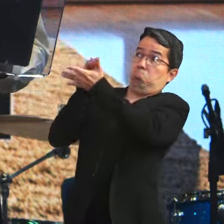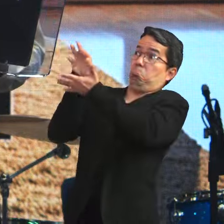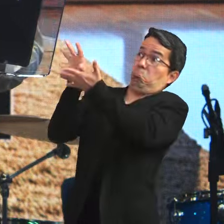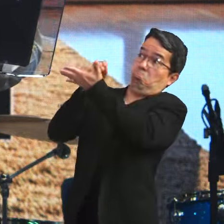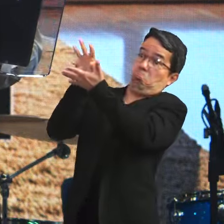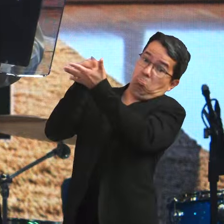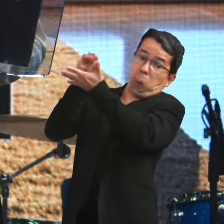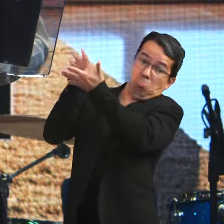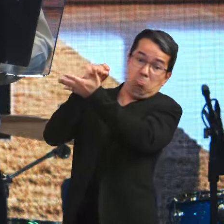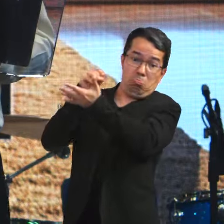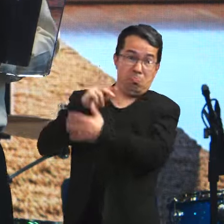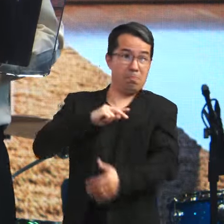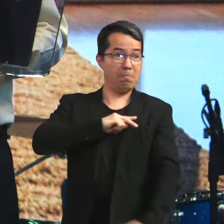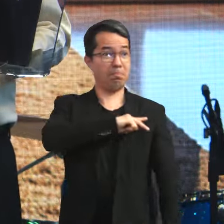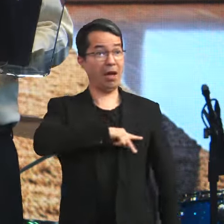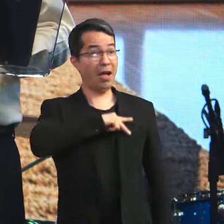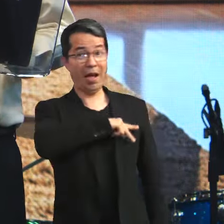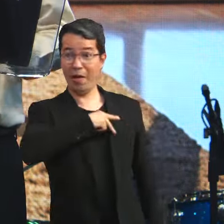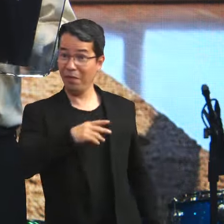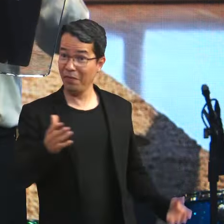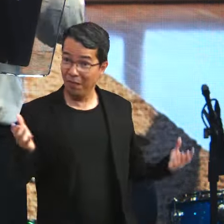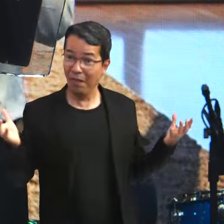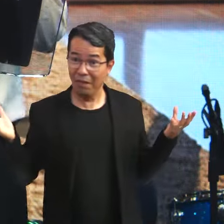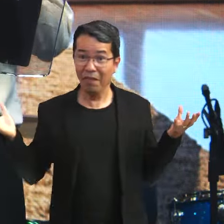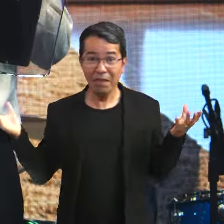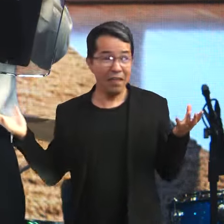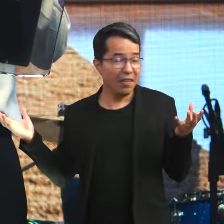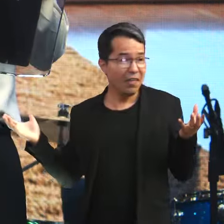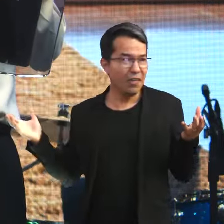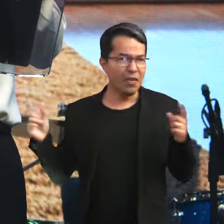cristianismo modelo F no iní